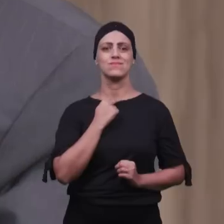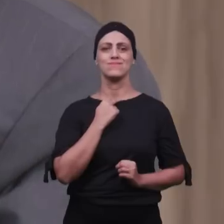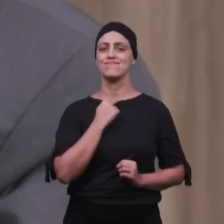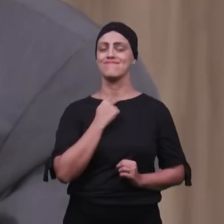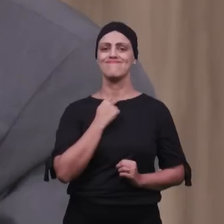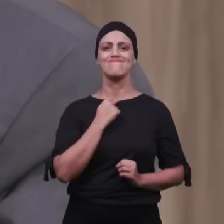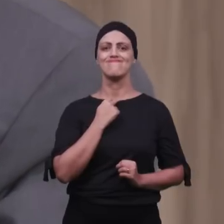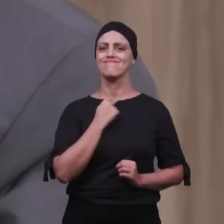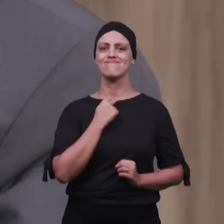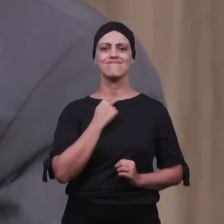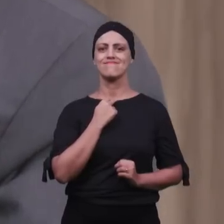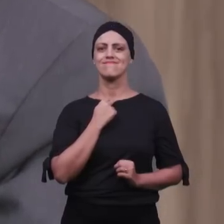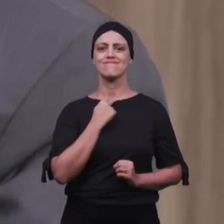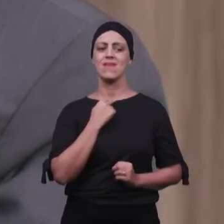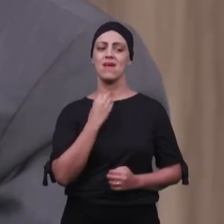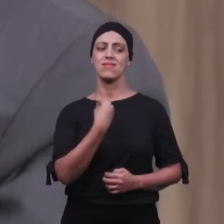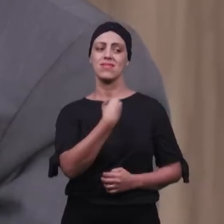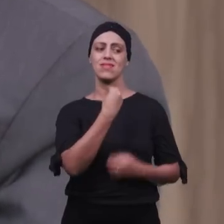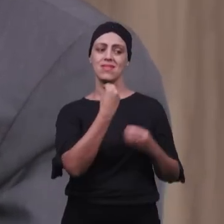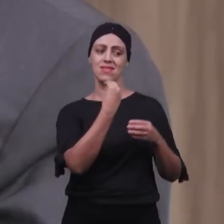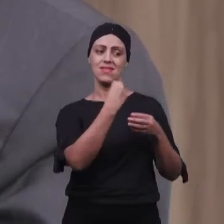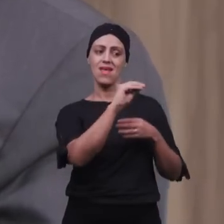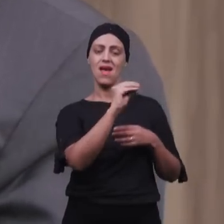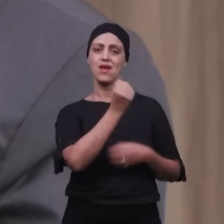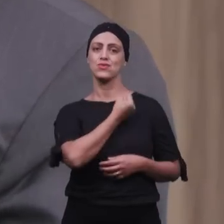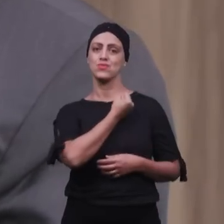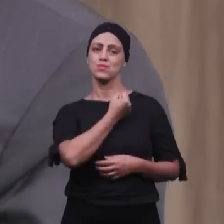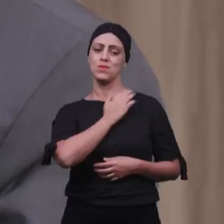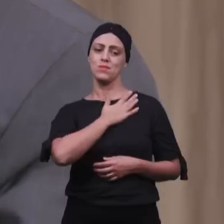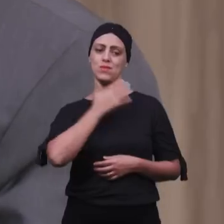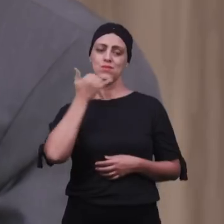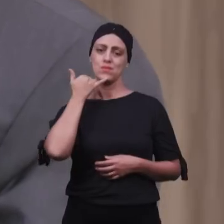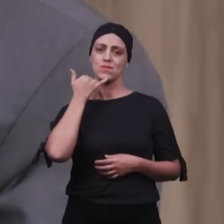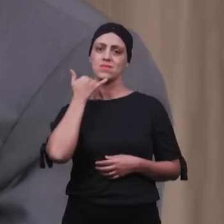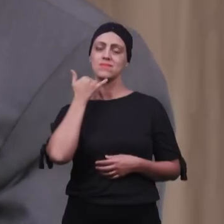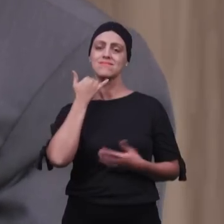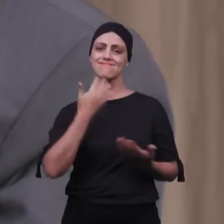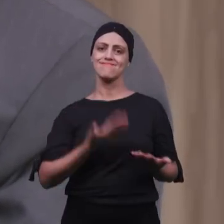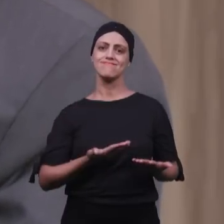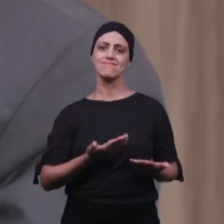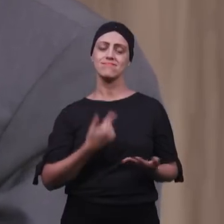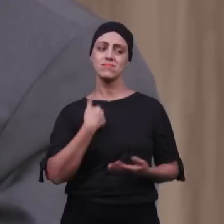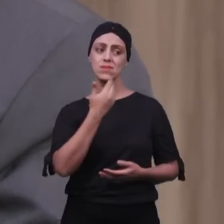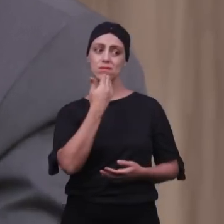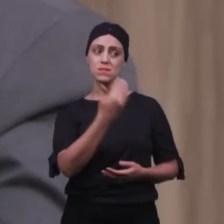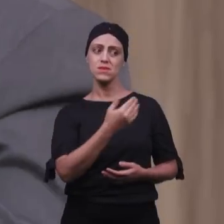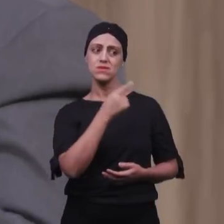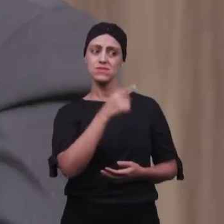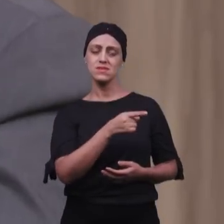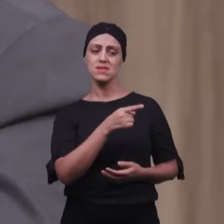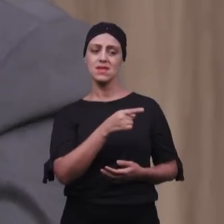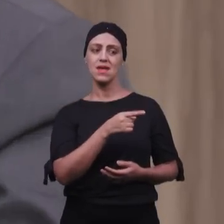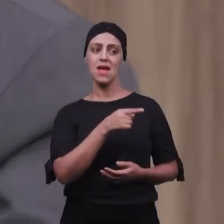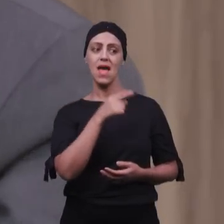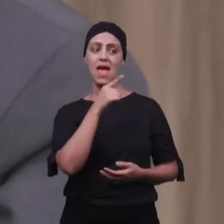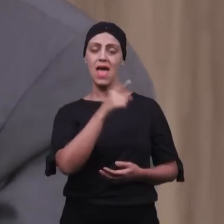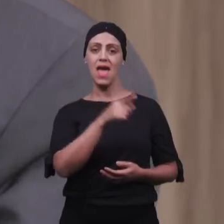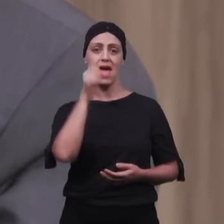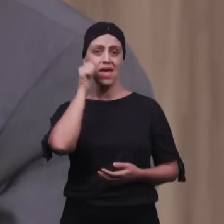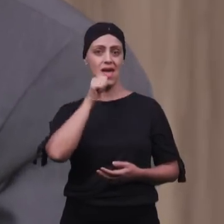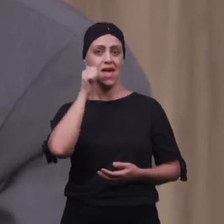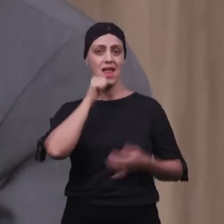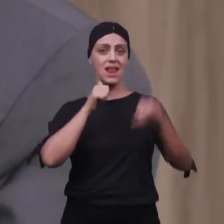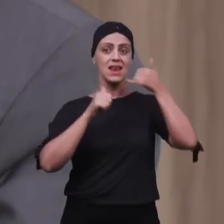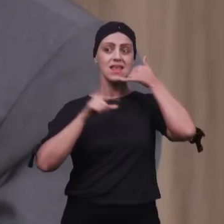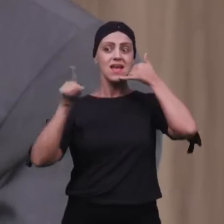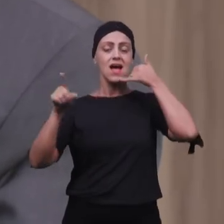o atendimento. Eu gostaria de pedir ao companheiro que pedisse a ela que ligasse lá para o